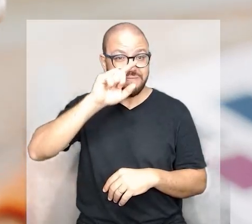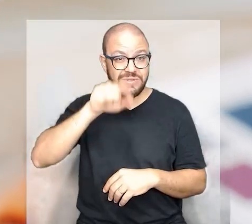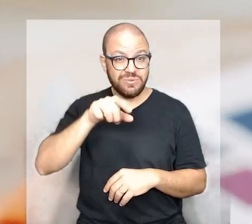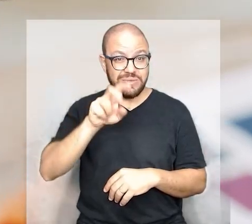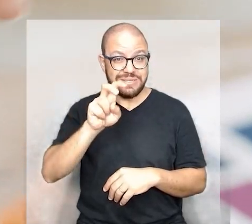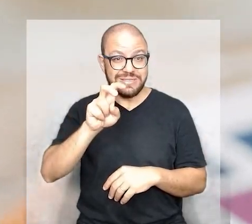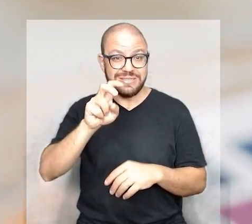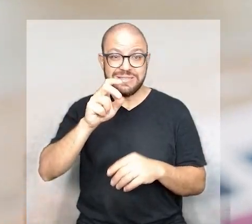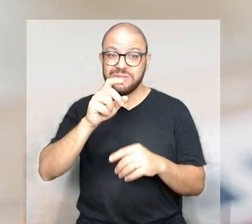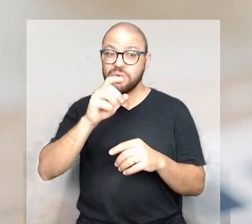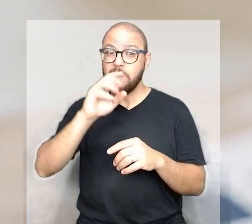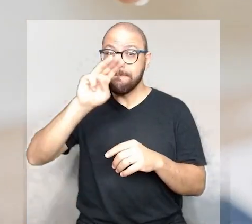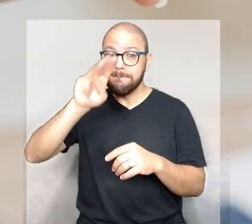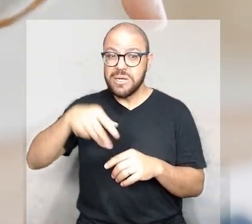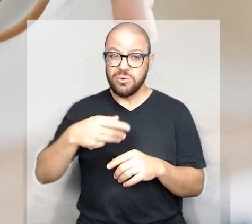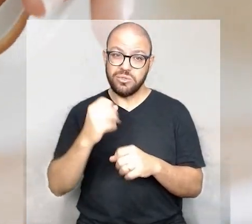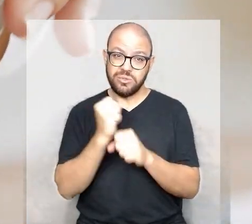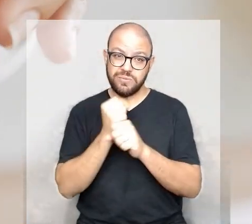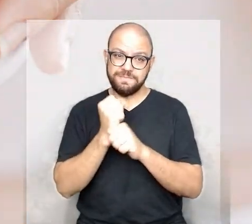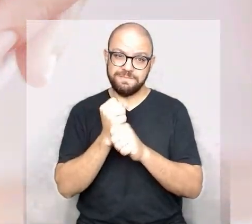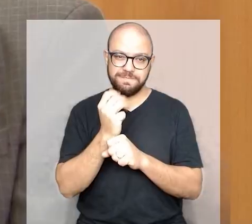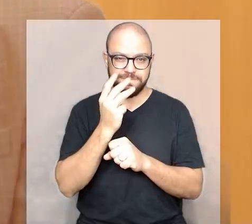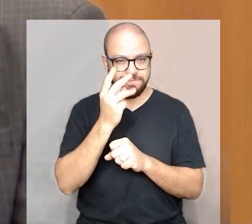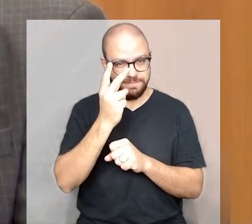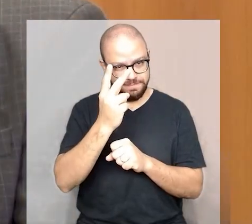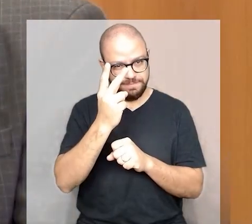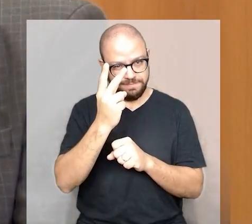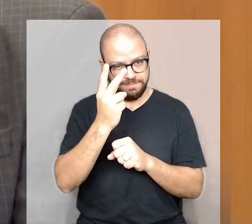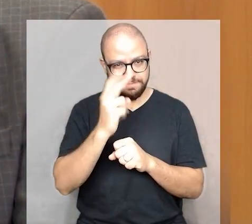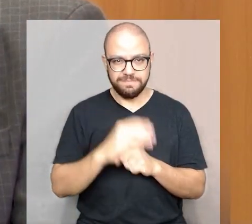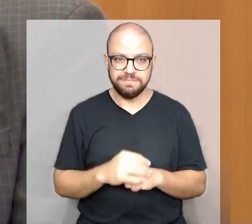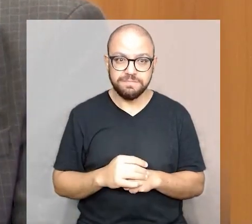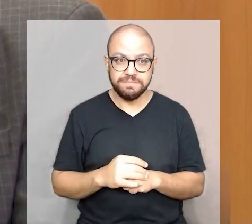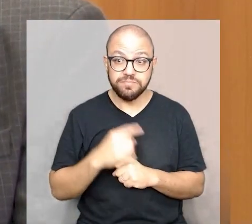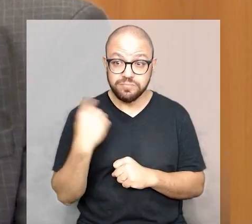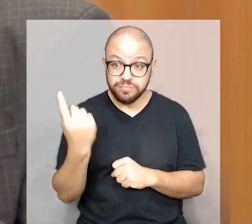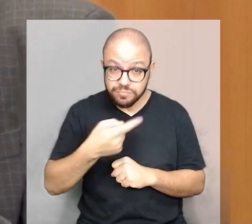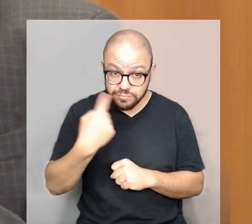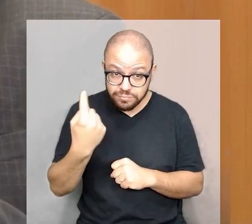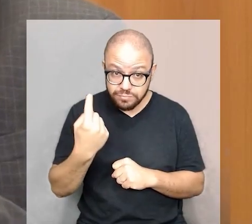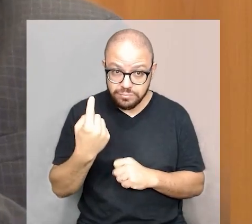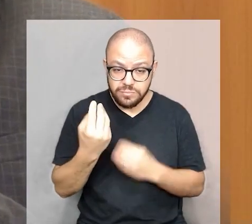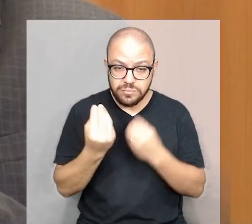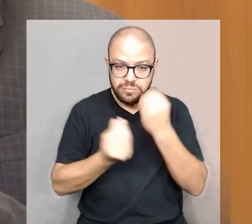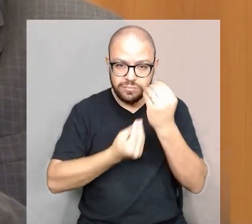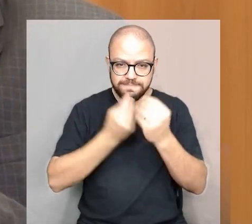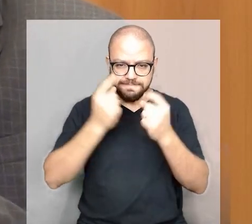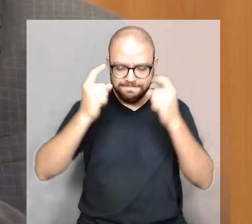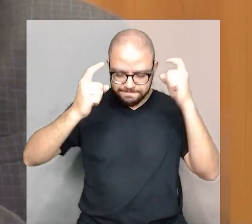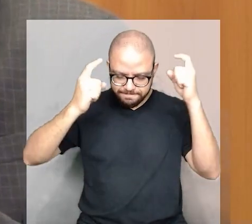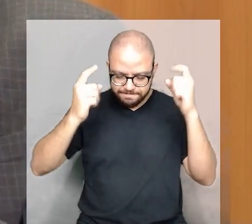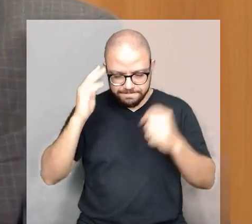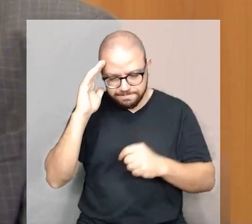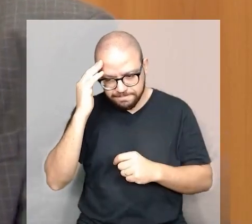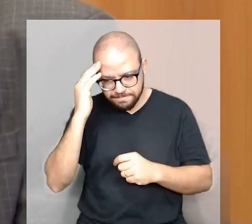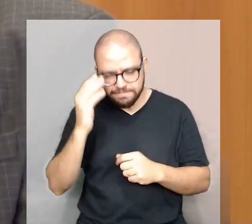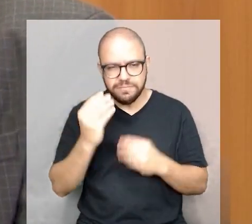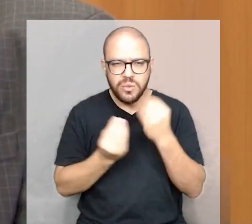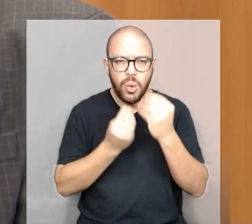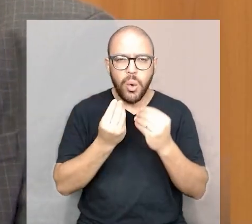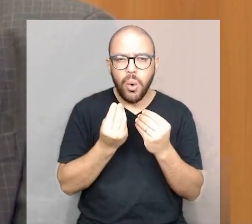de 3,5 milhões em 2 anos. A nossa preocupação maior é que a forma que está